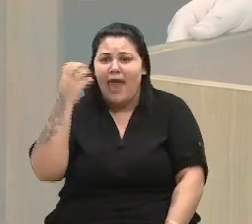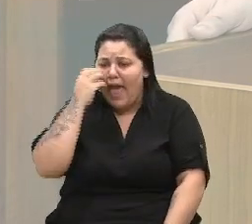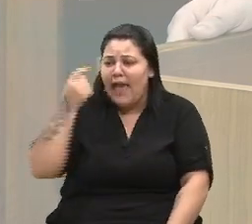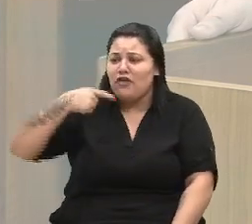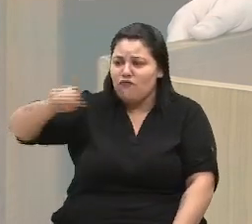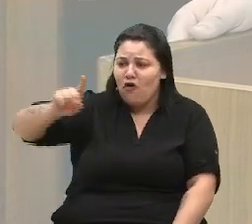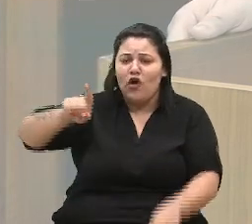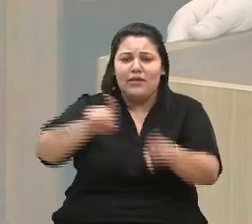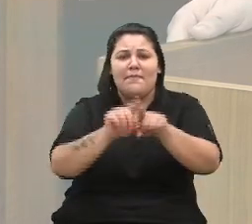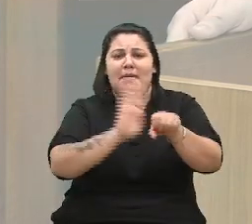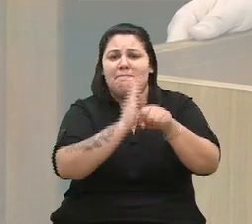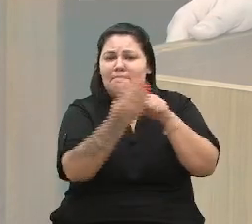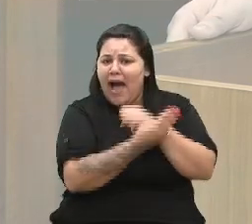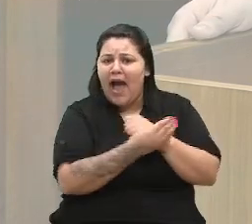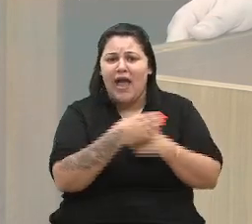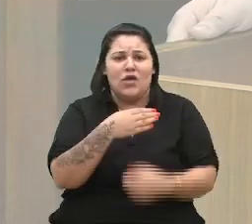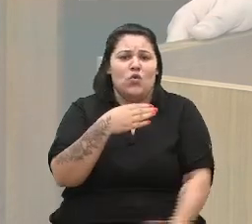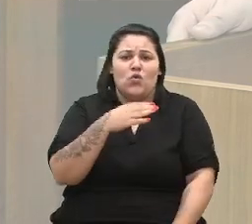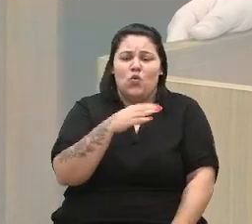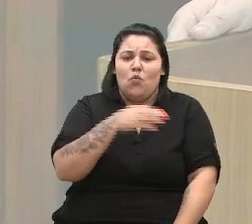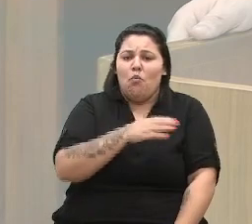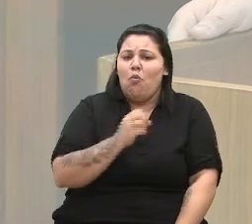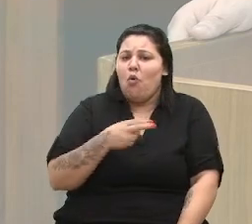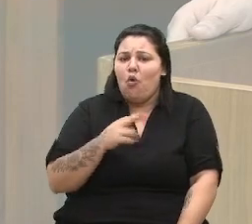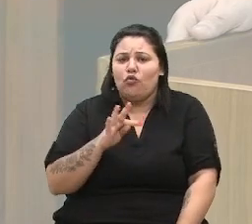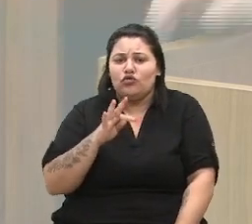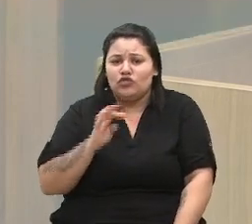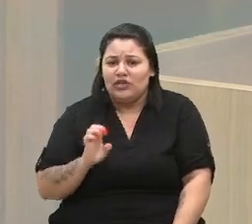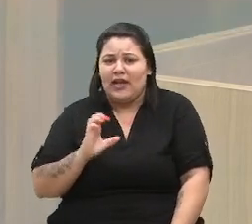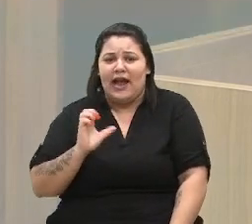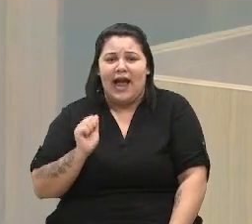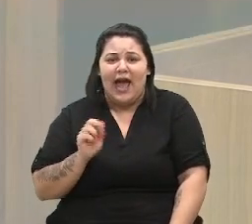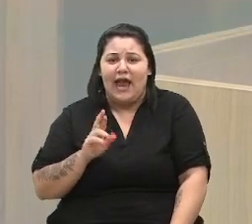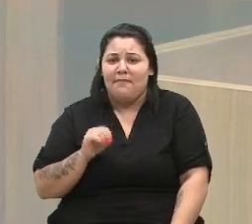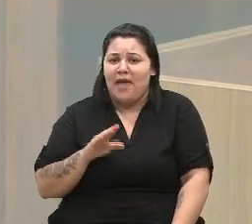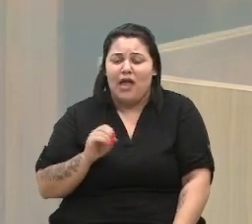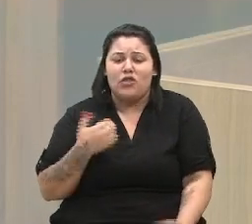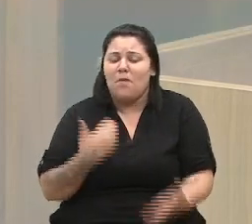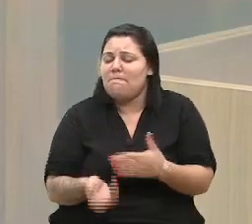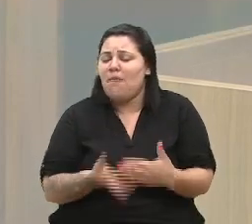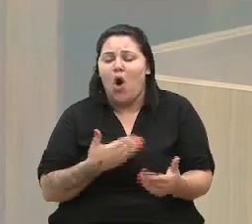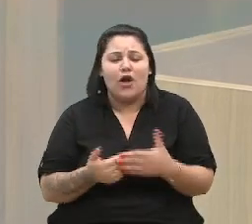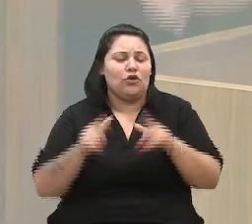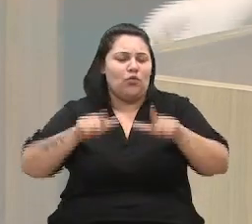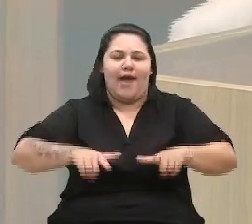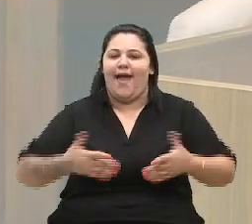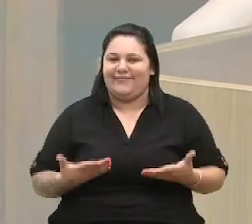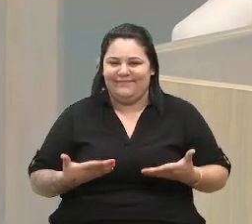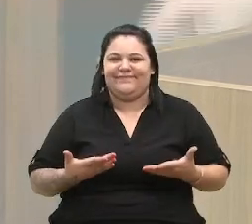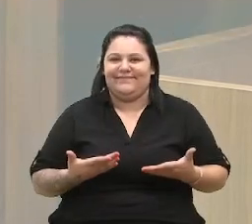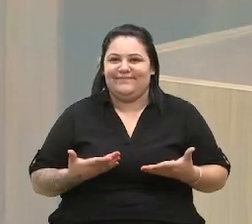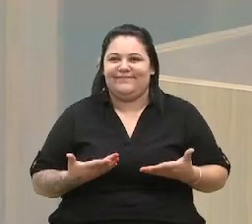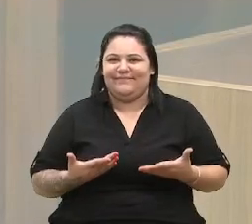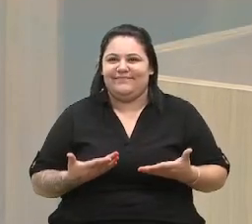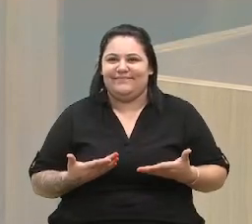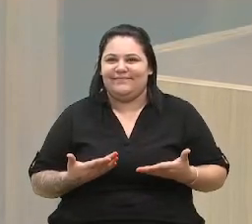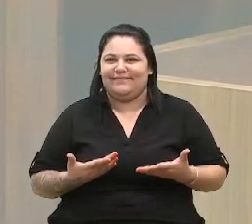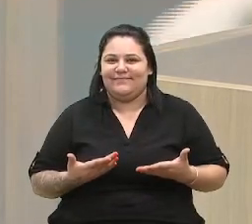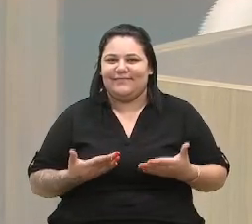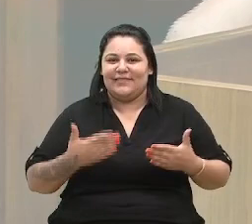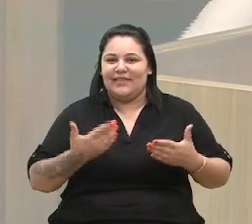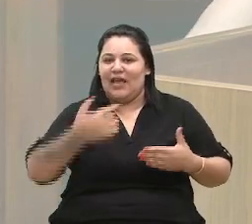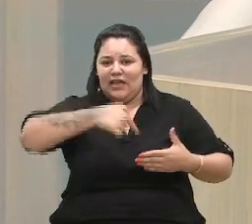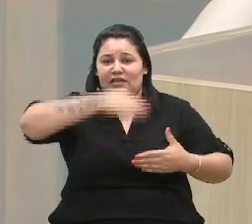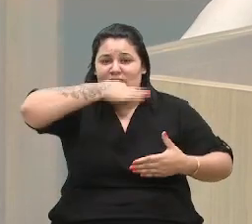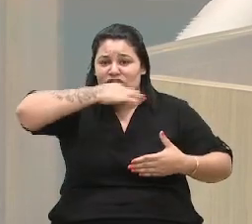no Monte Carmelo, eu estou lá à disposição. Não importa o lugar de Caxias do Sul. Sendo Caxias, e até fora às vezes,